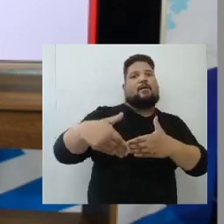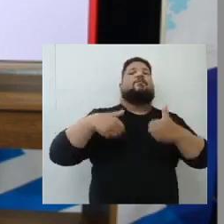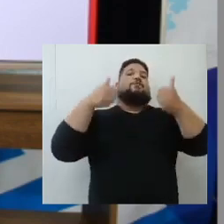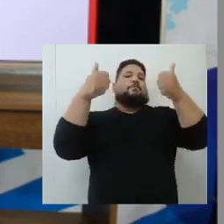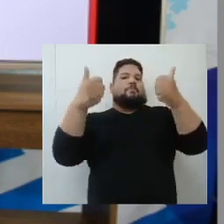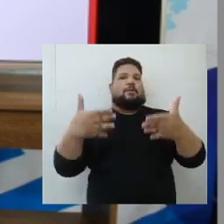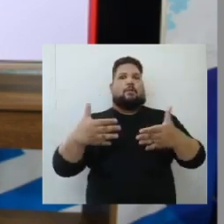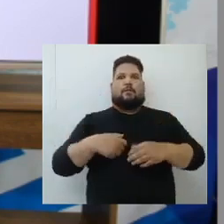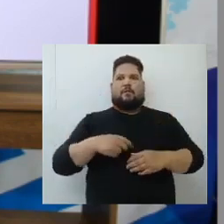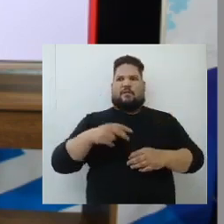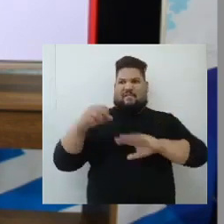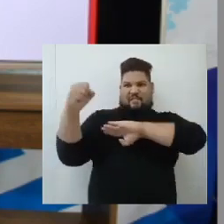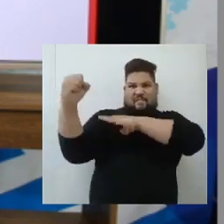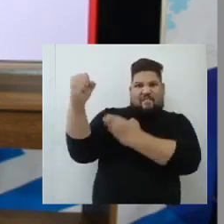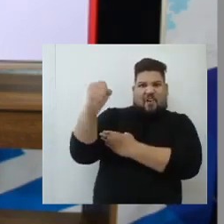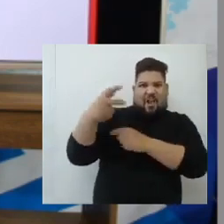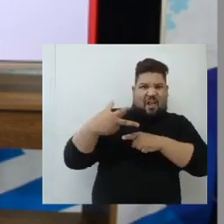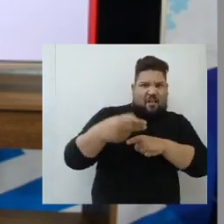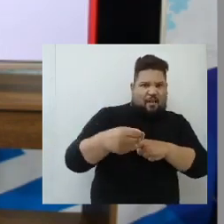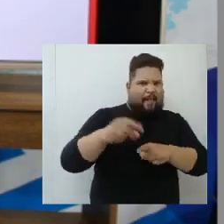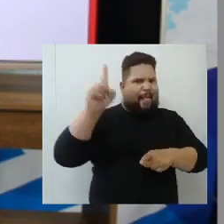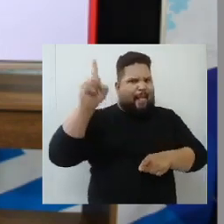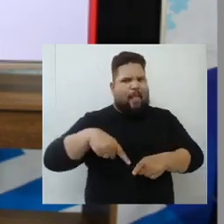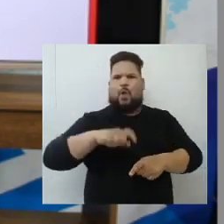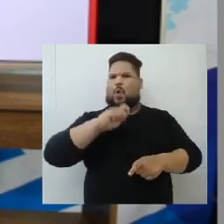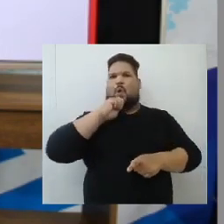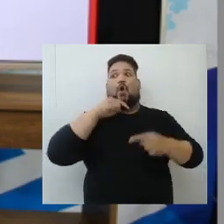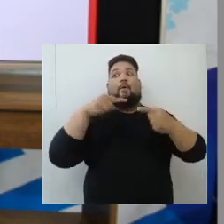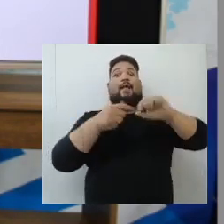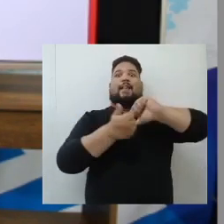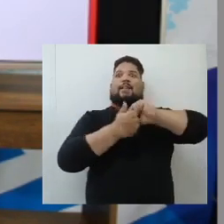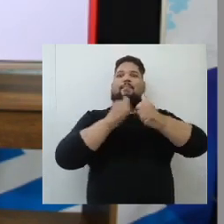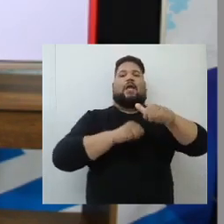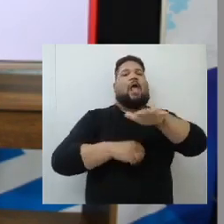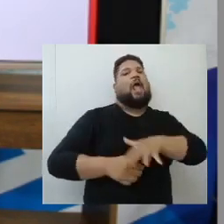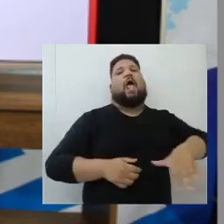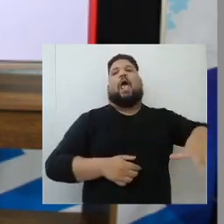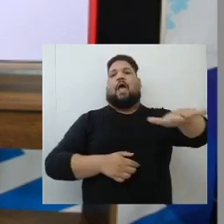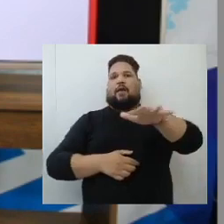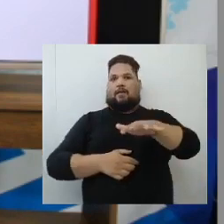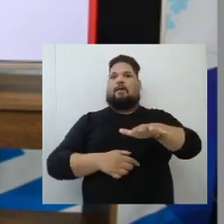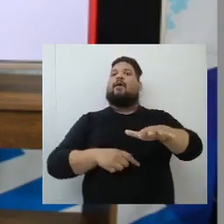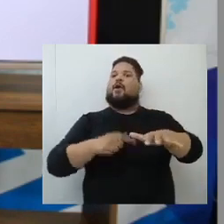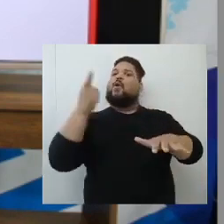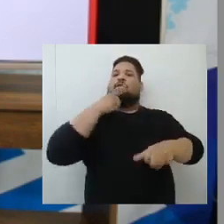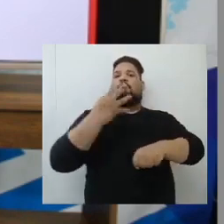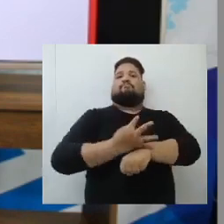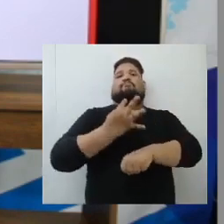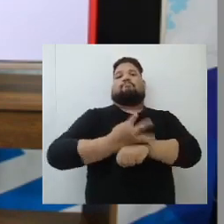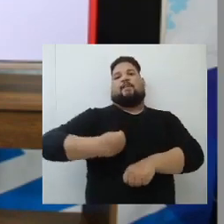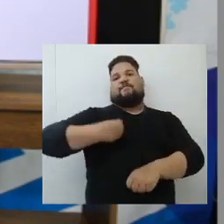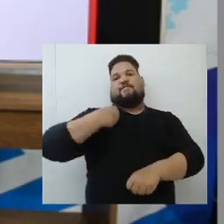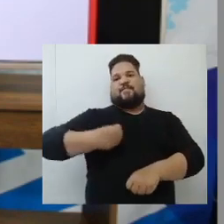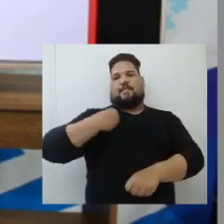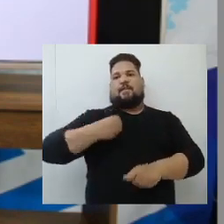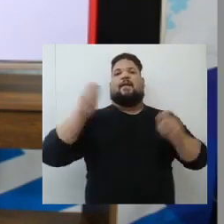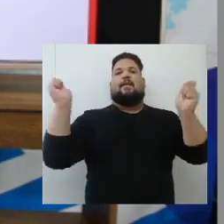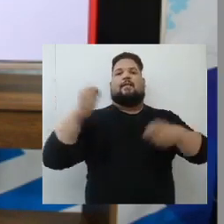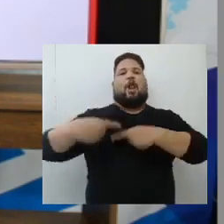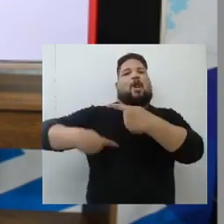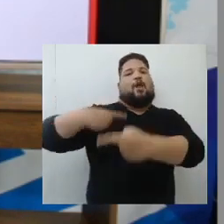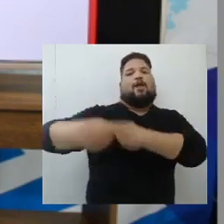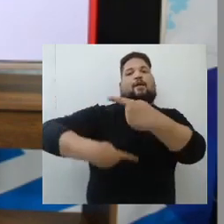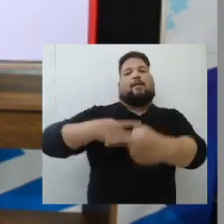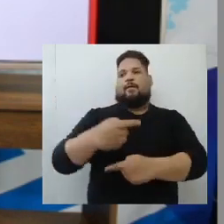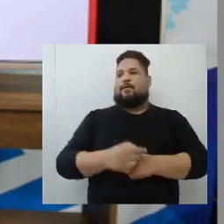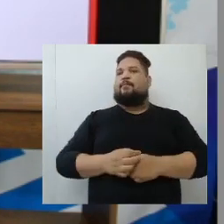não é o mais forte, e sim o mais adaptado ao ambiente que tende a sobreviver e a gerar